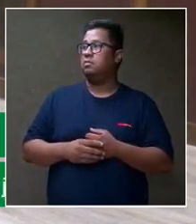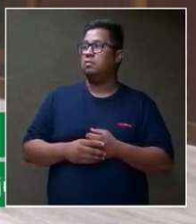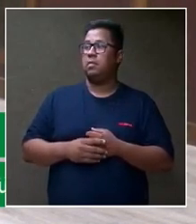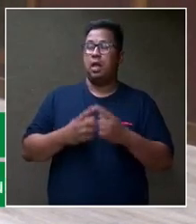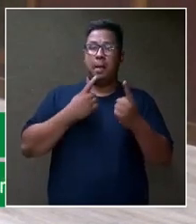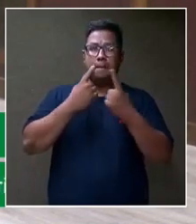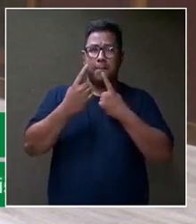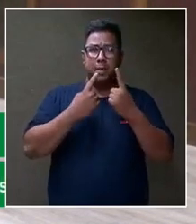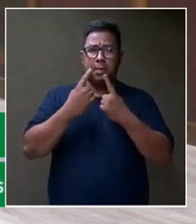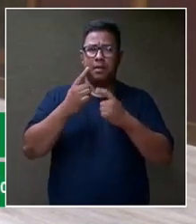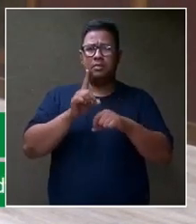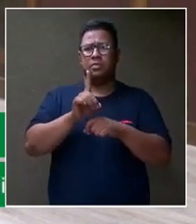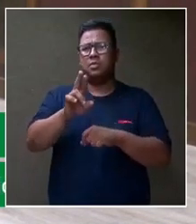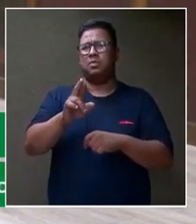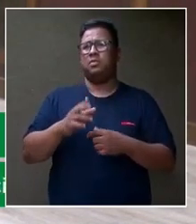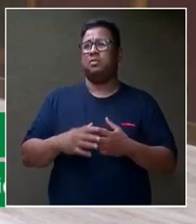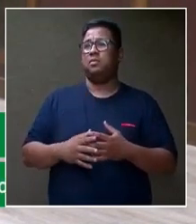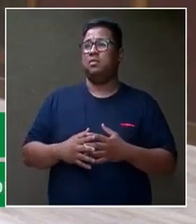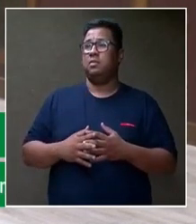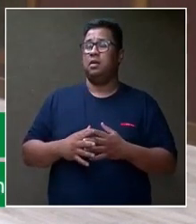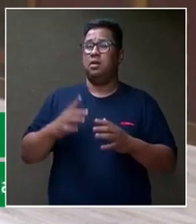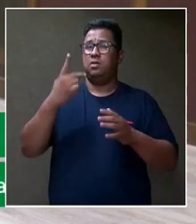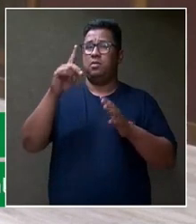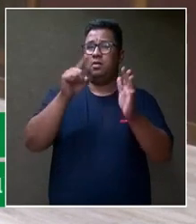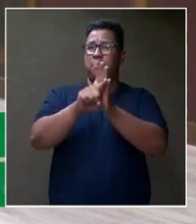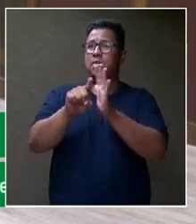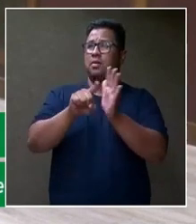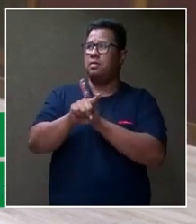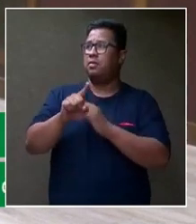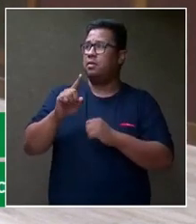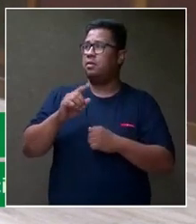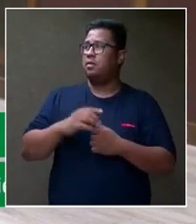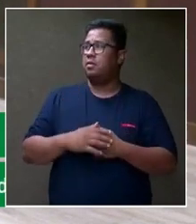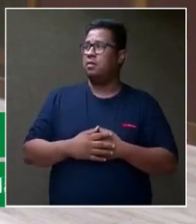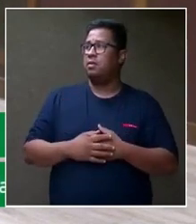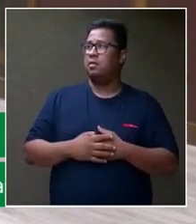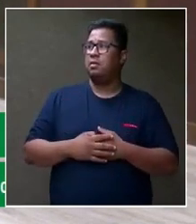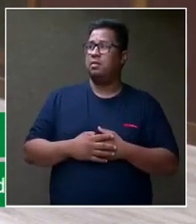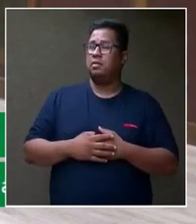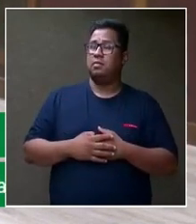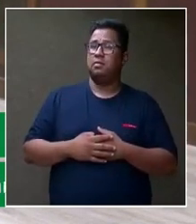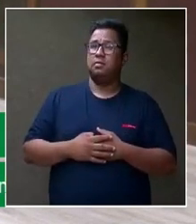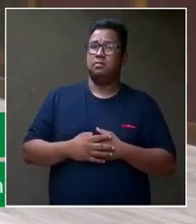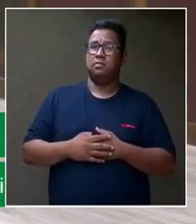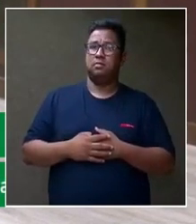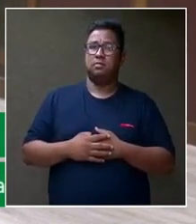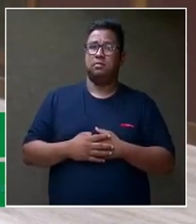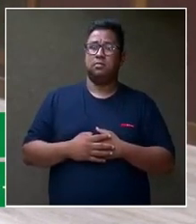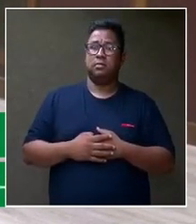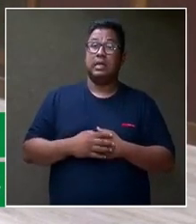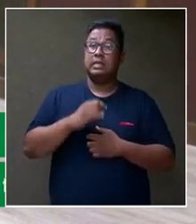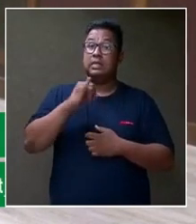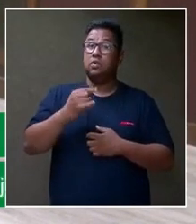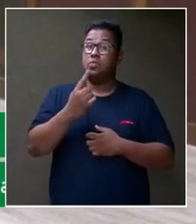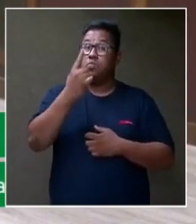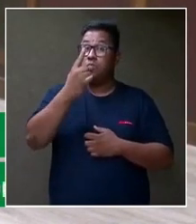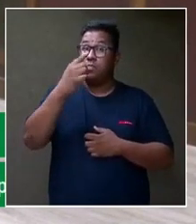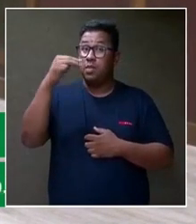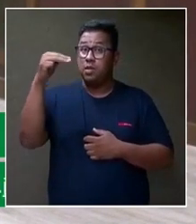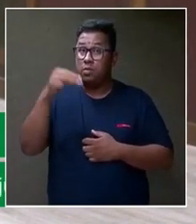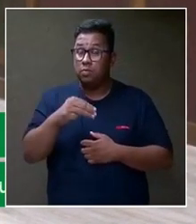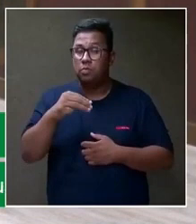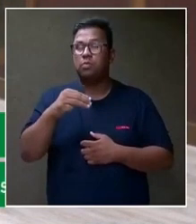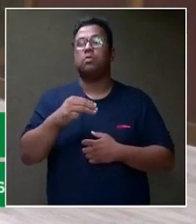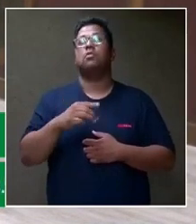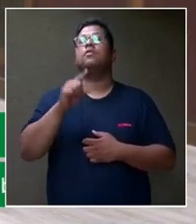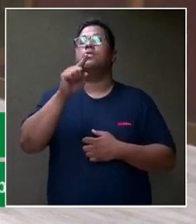momento para isso, excelência. Doutor, o senhor, as suas perguntas são as mais da hora do debate. Doutor Daniel, se for um minuto de